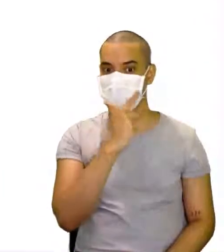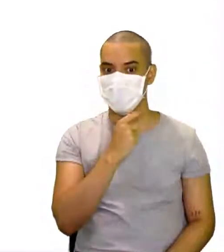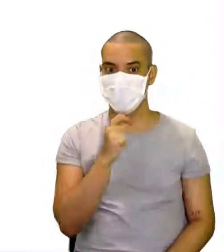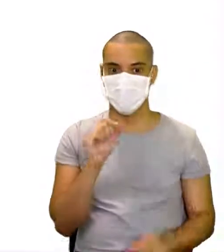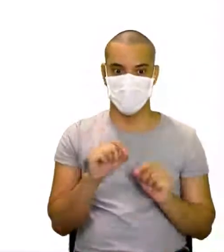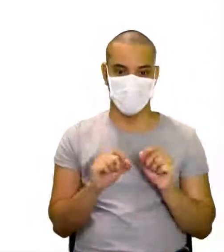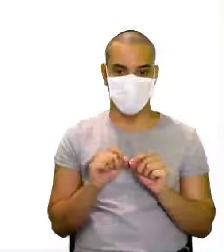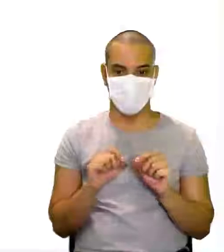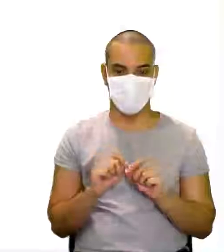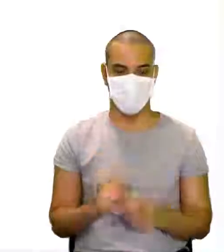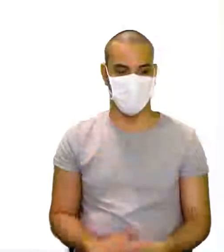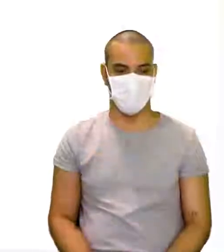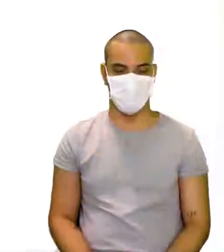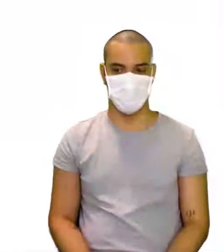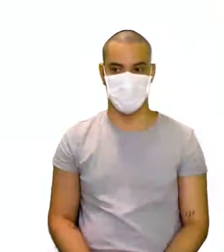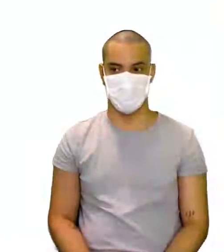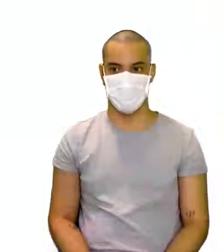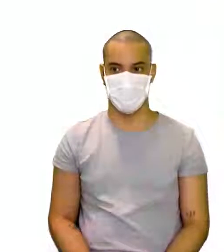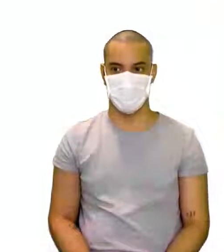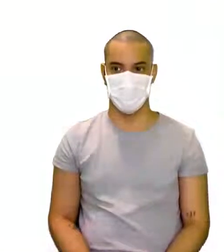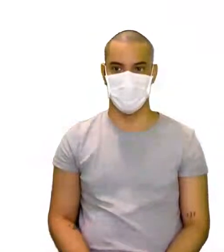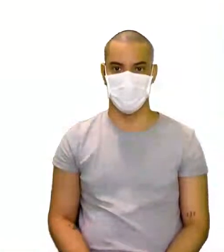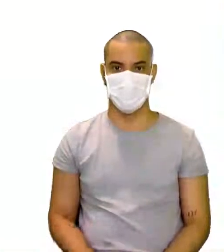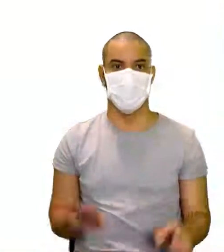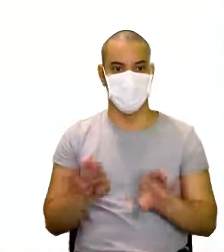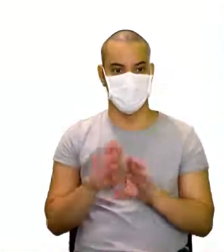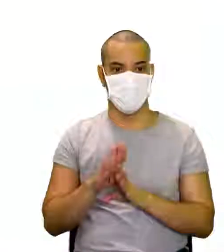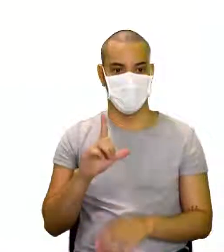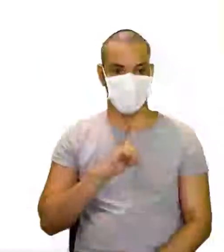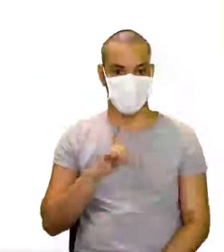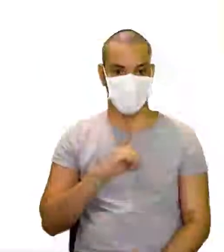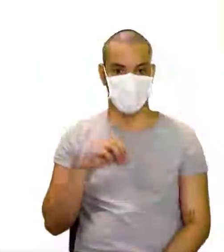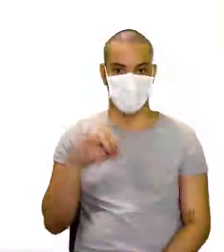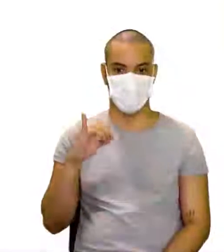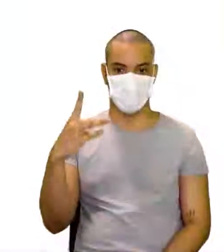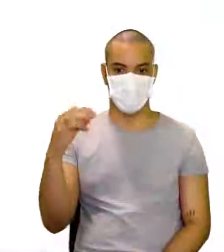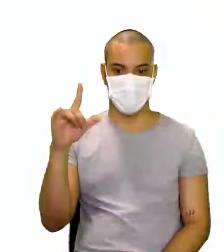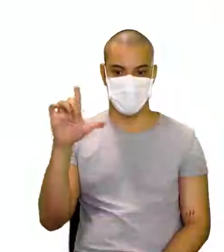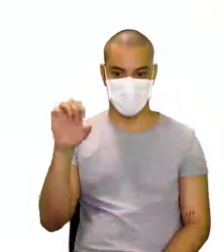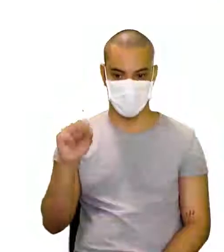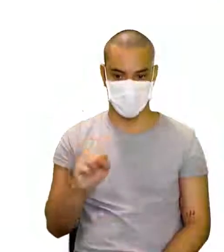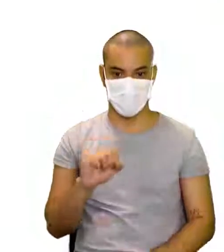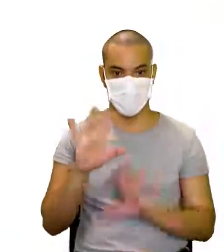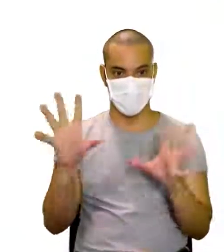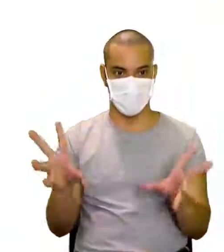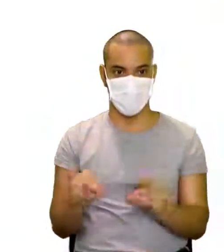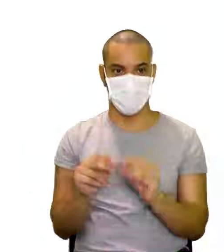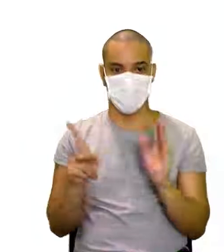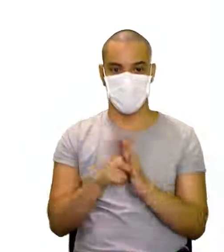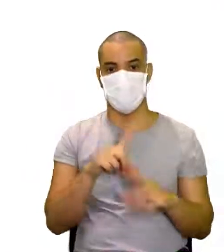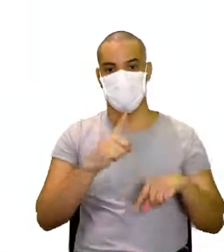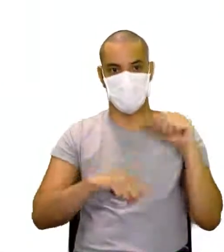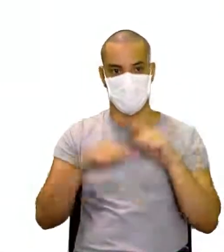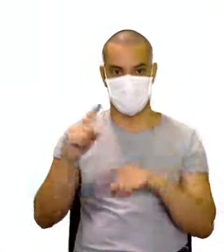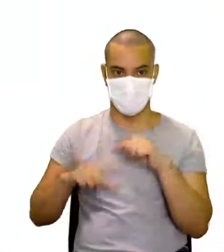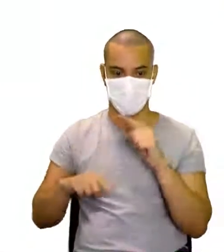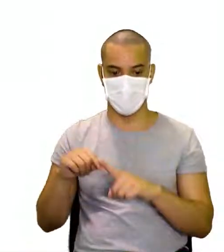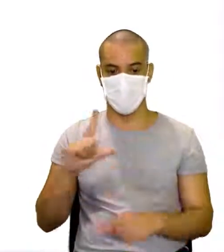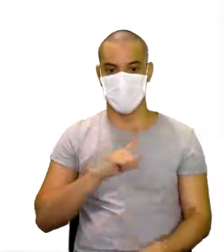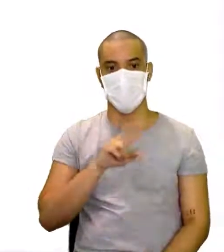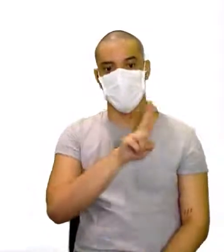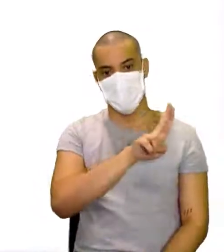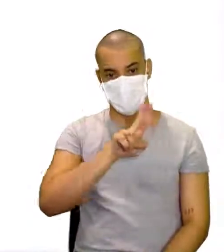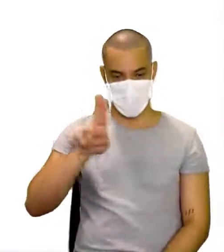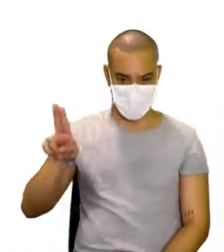experimento aqui. E aqui nós temos o dipolo. Os polos conjugados de um objeto magnético são